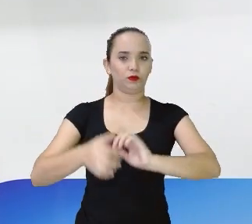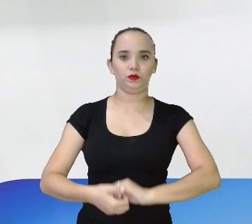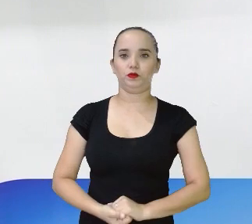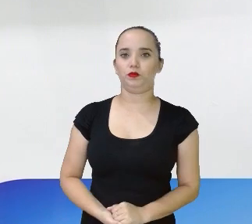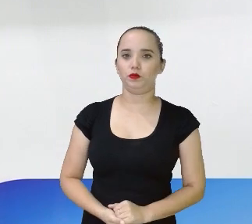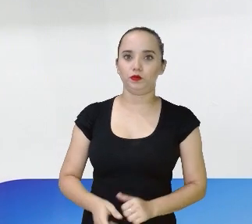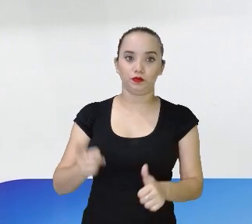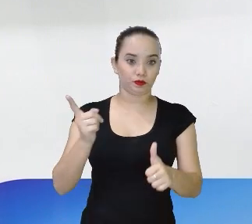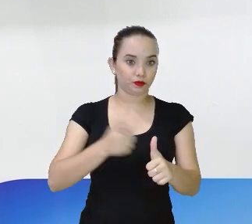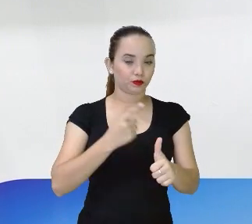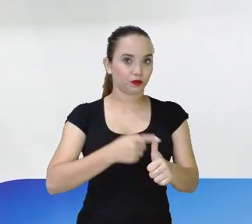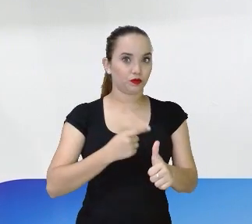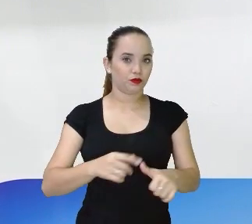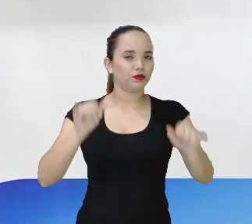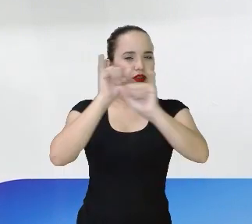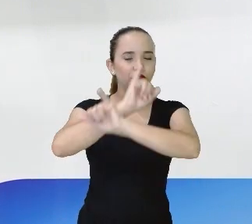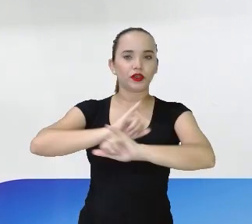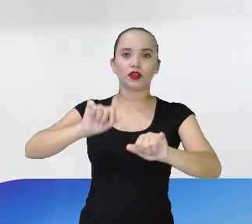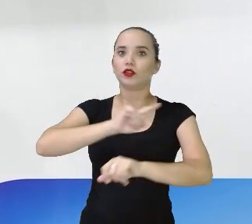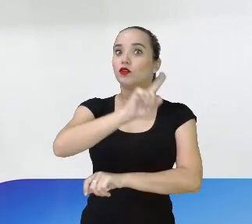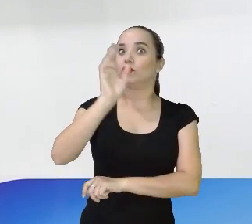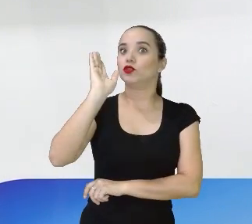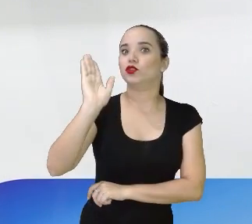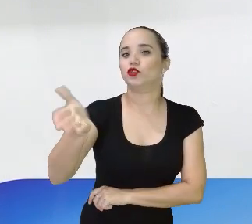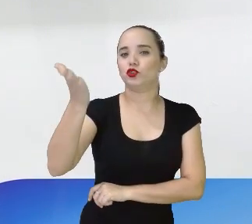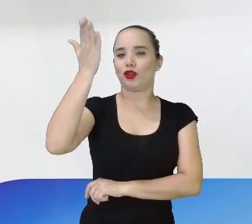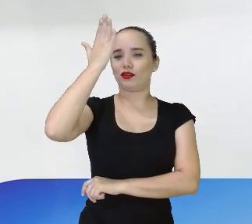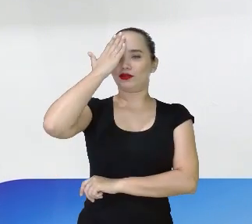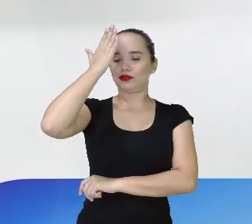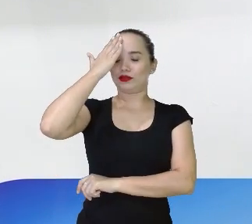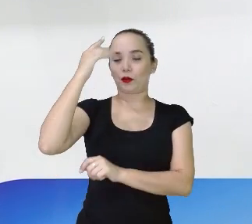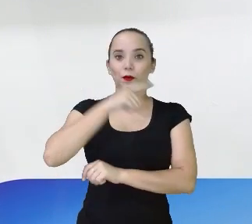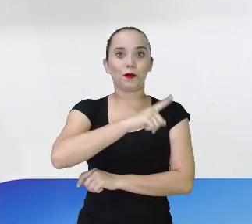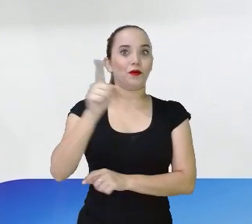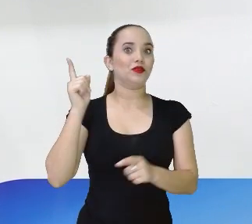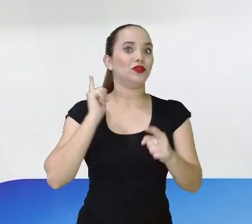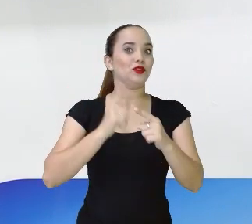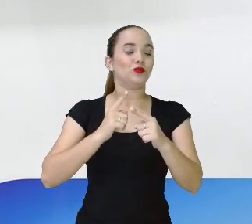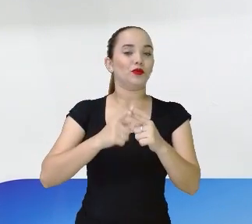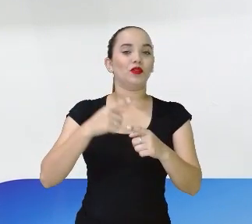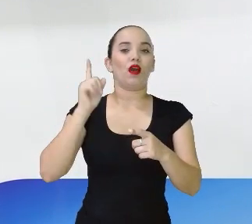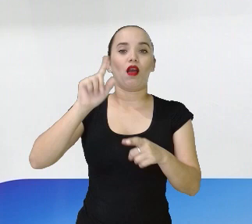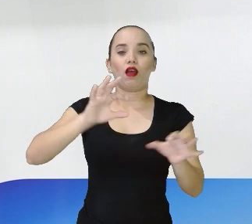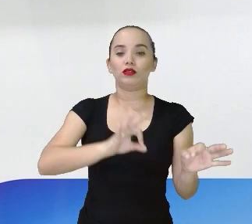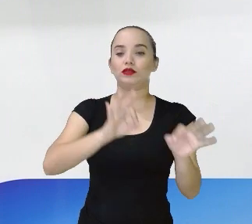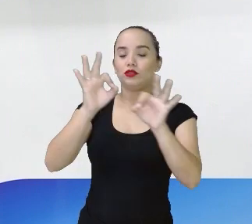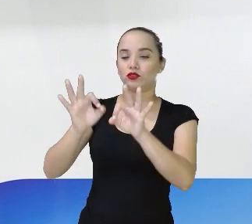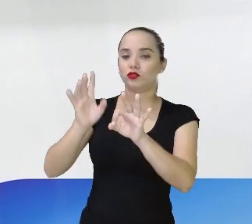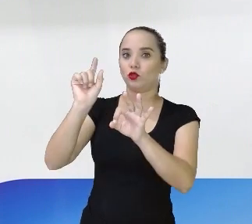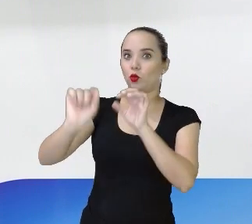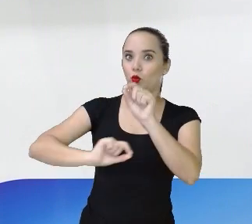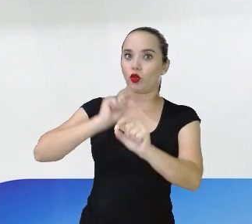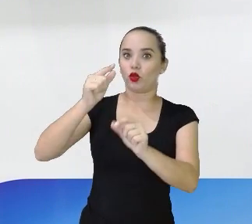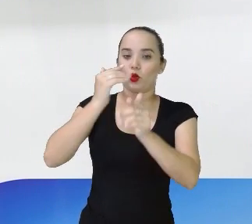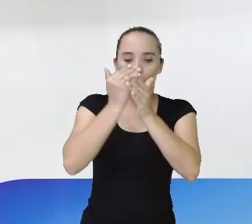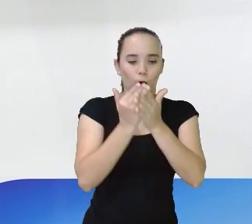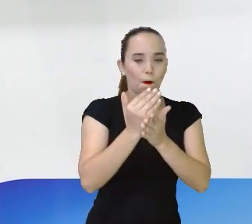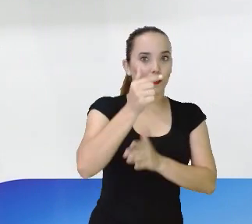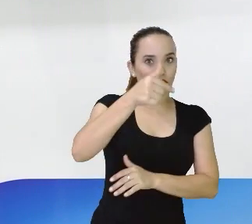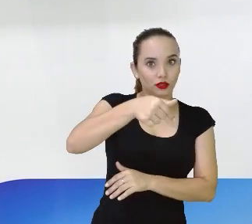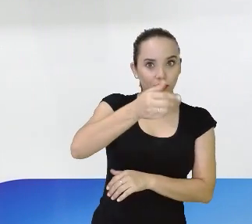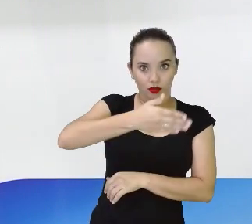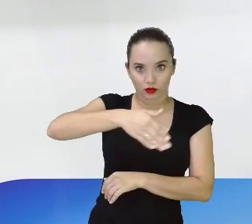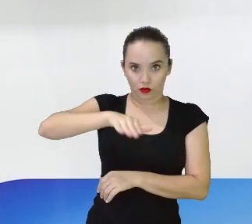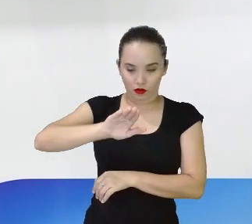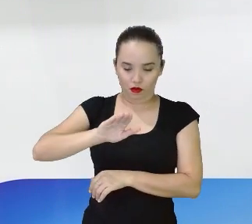Primeiro é aquele que vocês já sabem porque estão aí nos assistindo. A nossa aula inicia às 7h30 da manhã pela